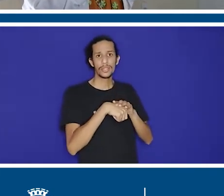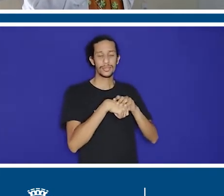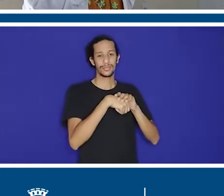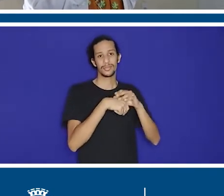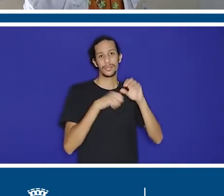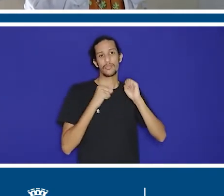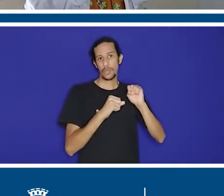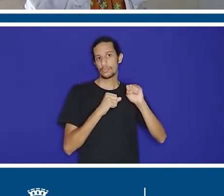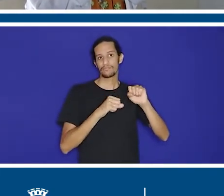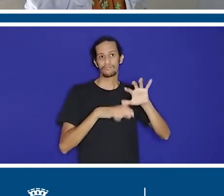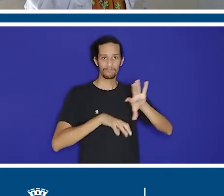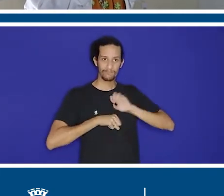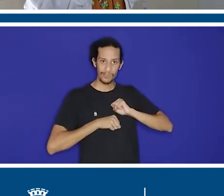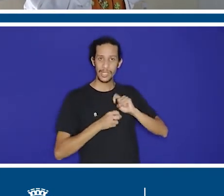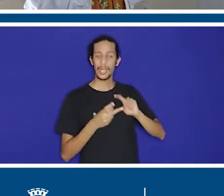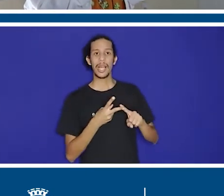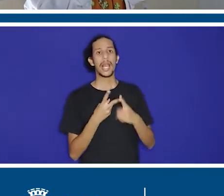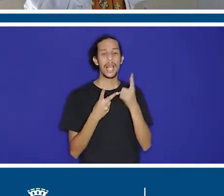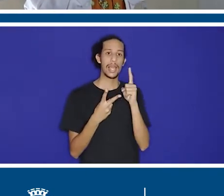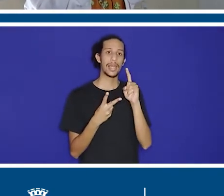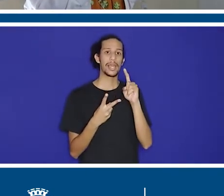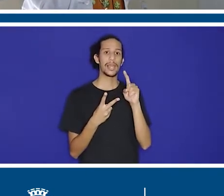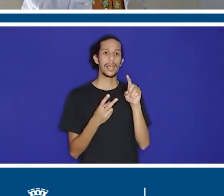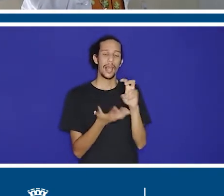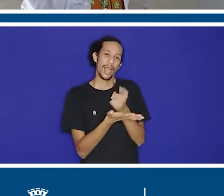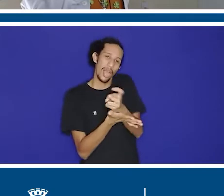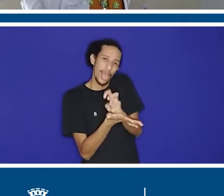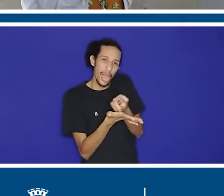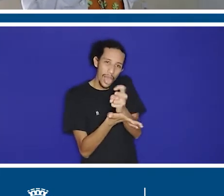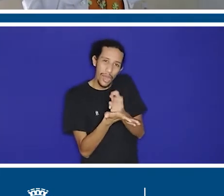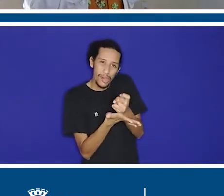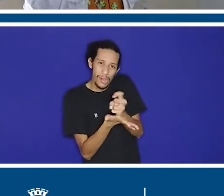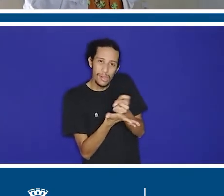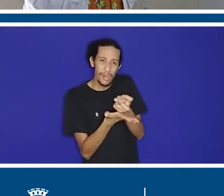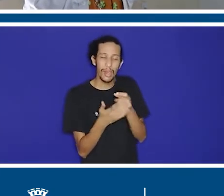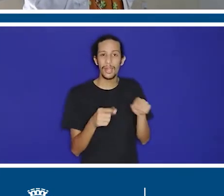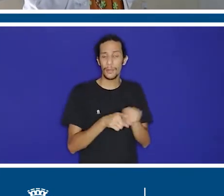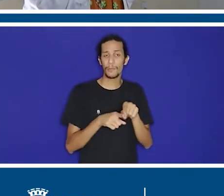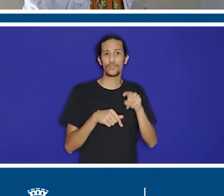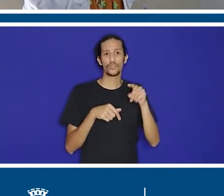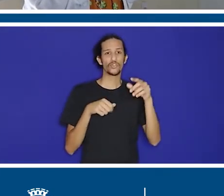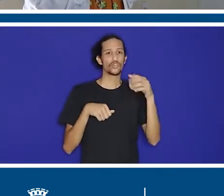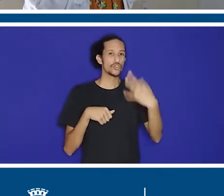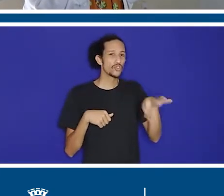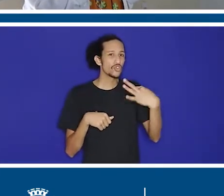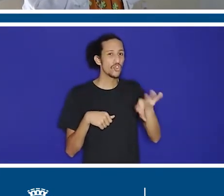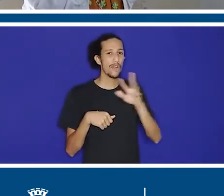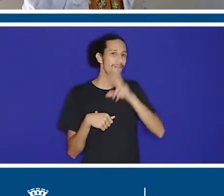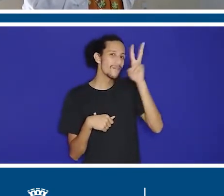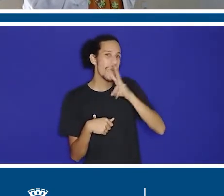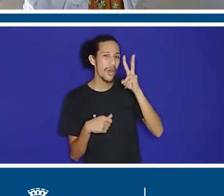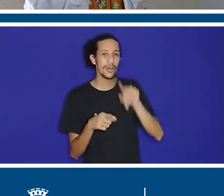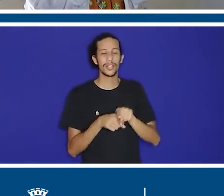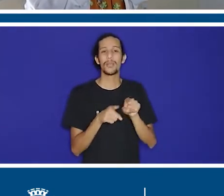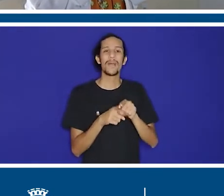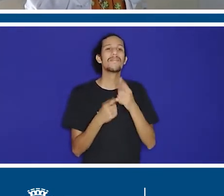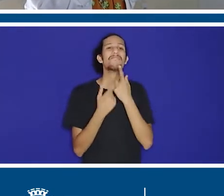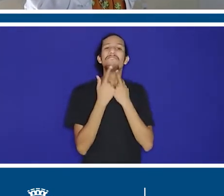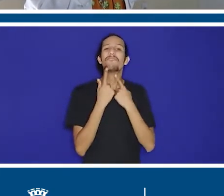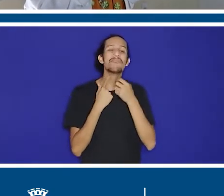múltipla, epilepsia, depressão, dor crônica, alívio de náuseas e vômitos causados